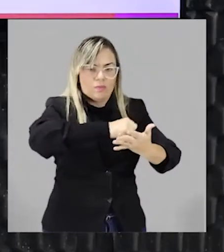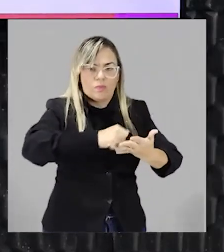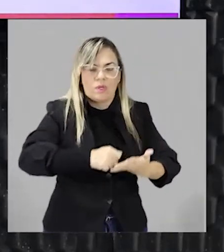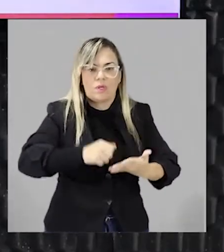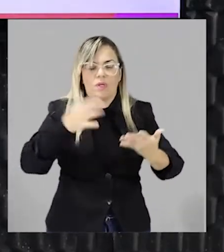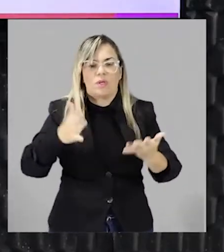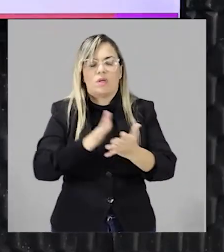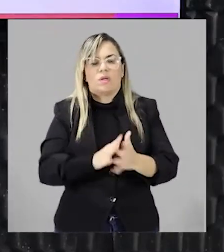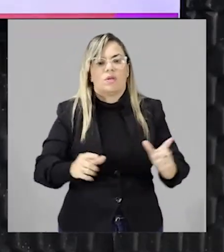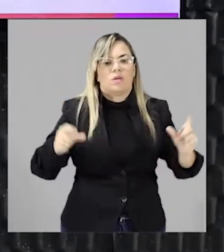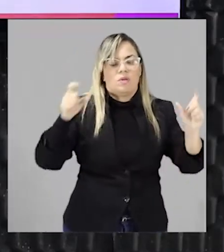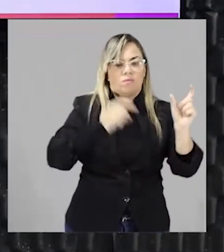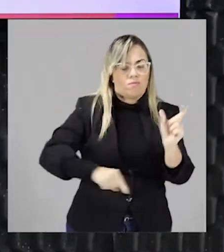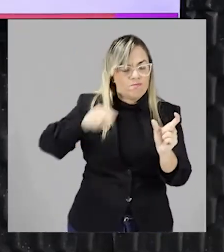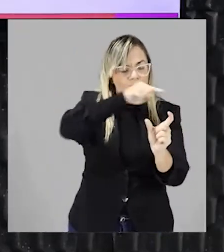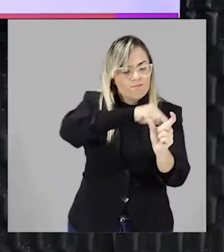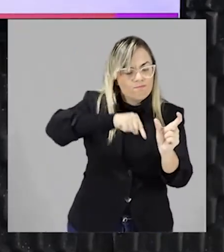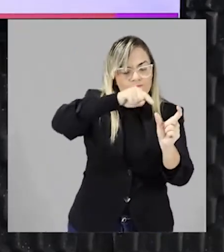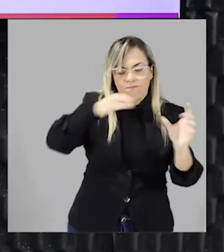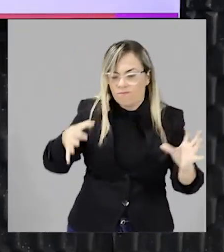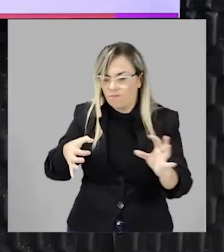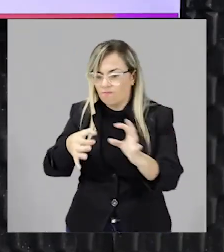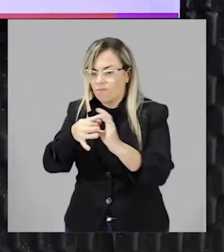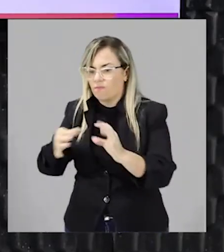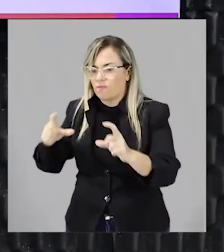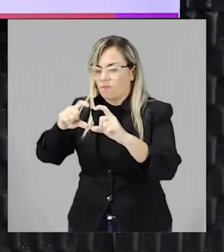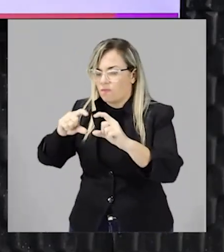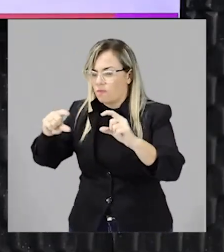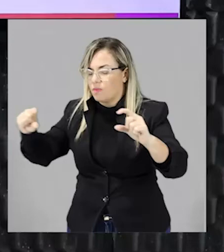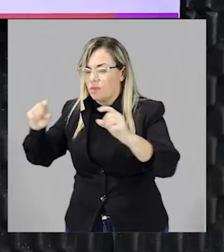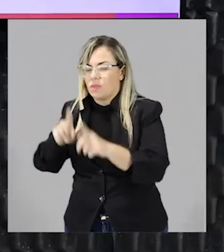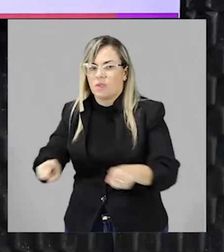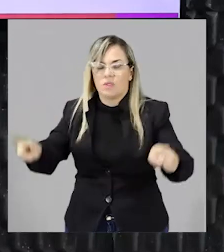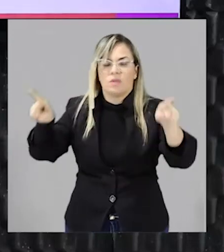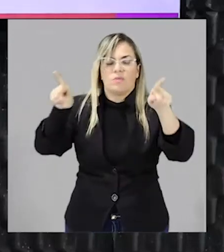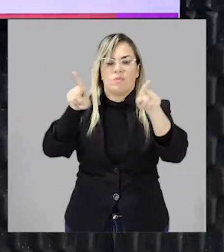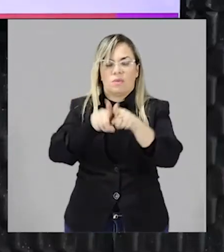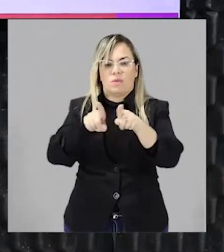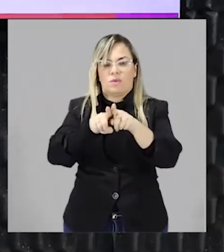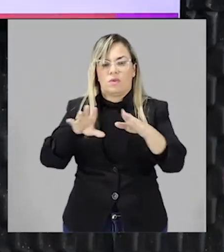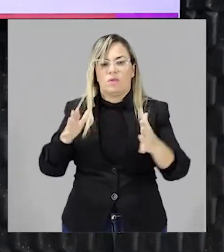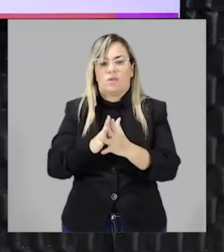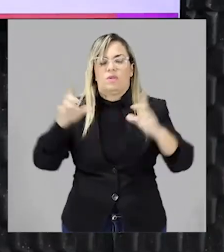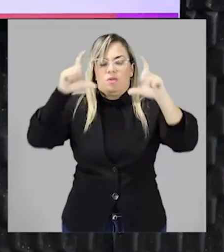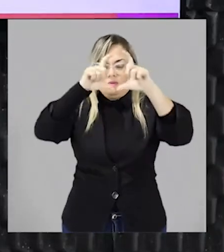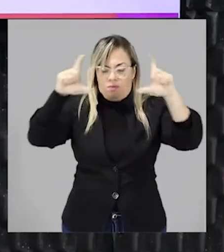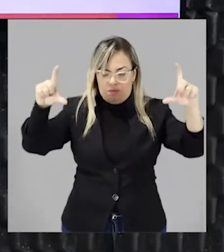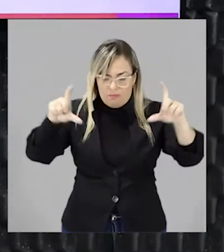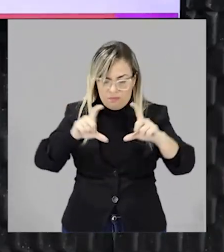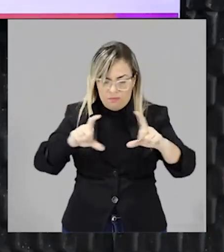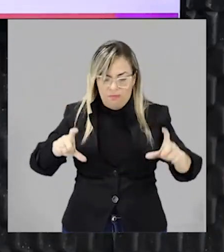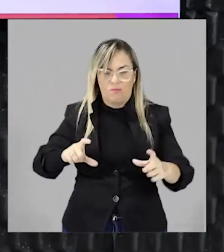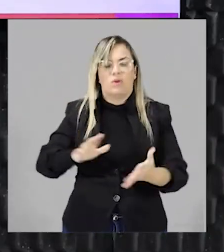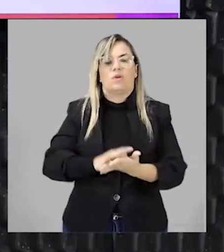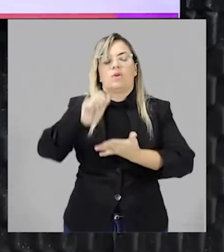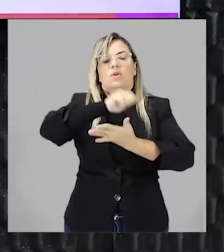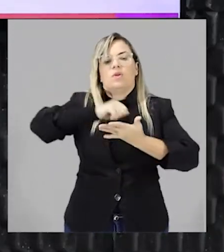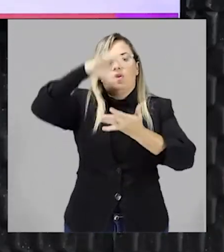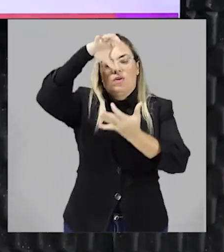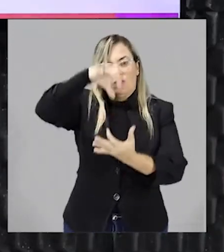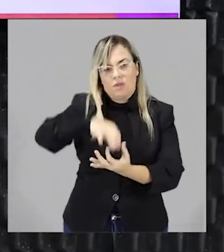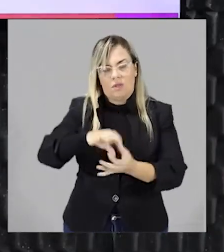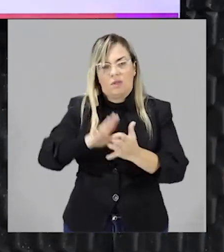entre palavras, a ligação entre frases e também a ligação entre os parágrafos, né? E aí você